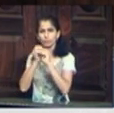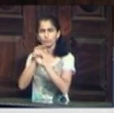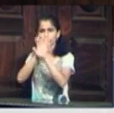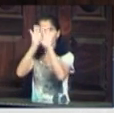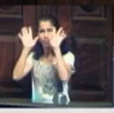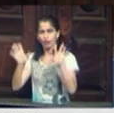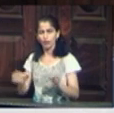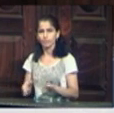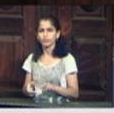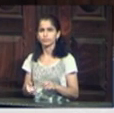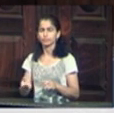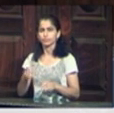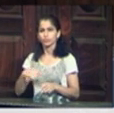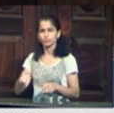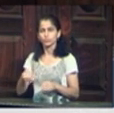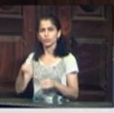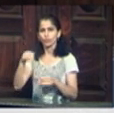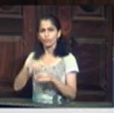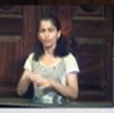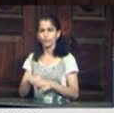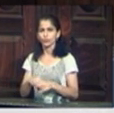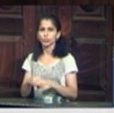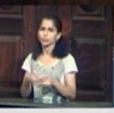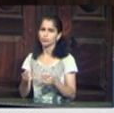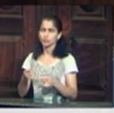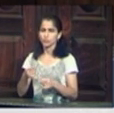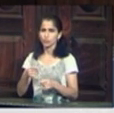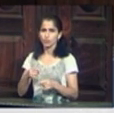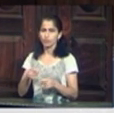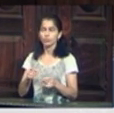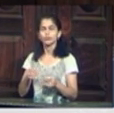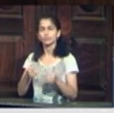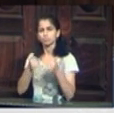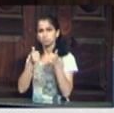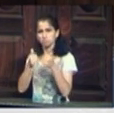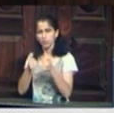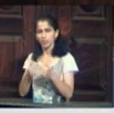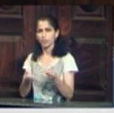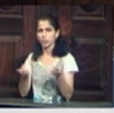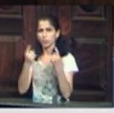não votamos em matéria que venha a suprimir direito da classe trabalhadora.